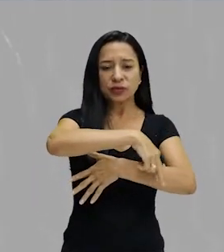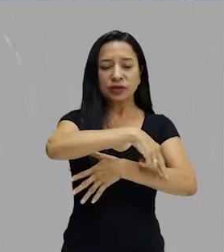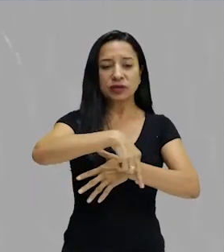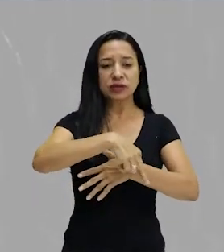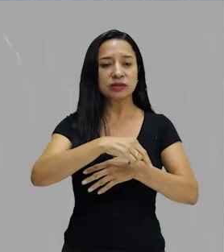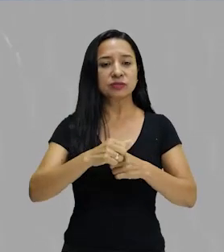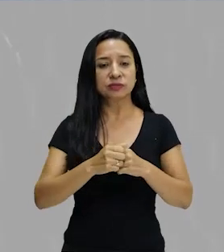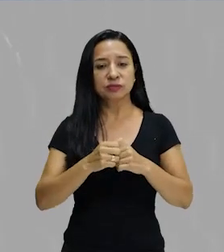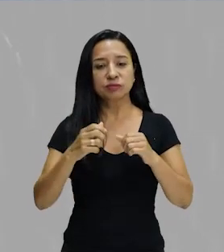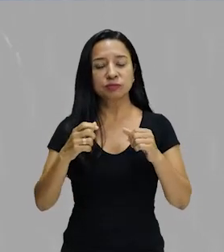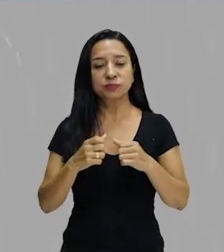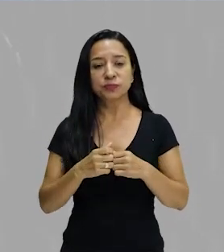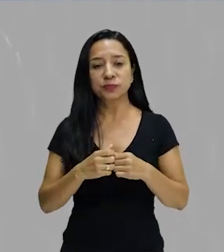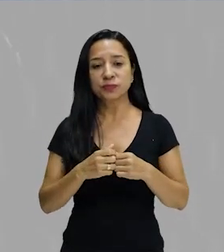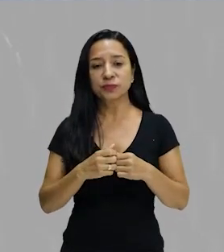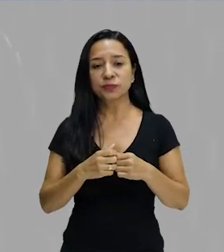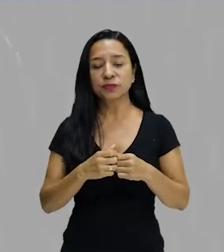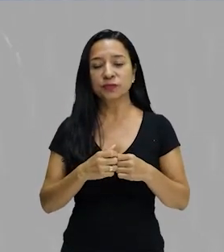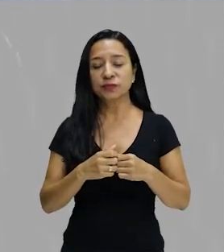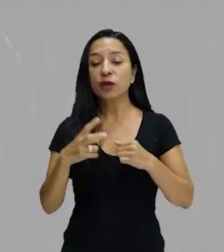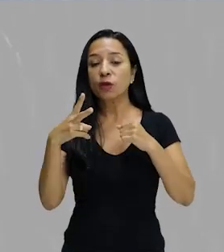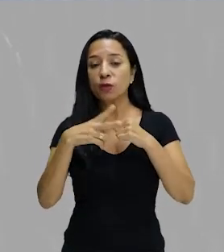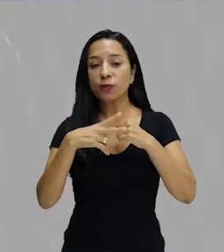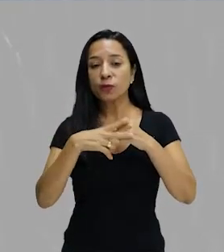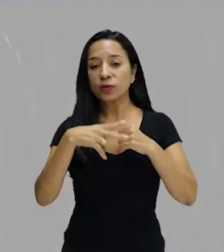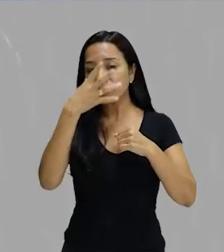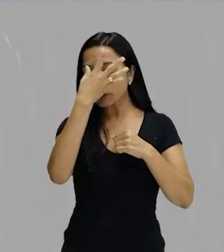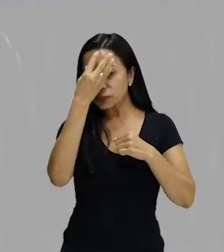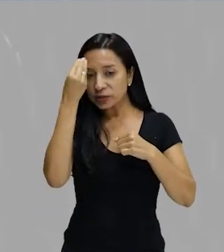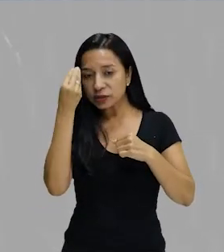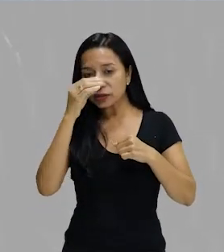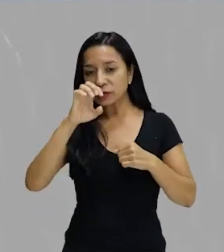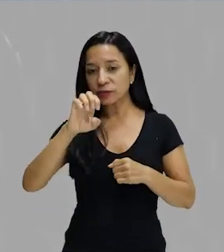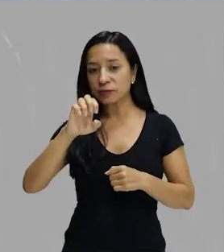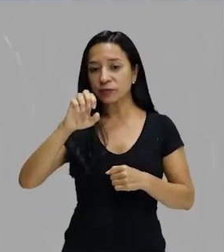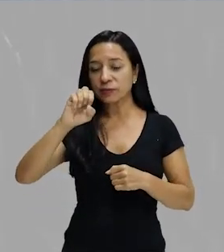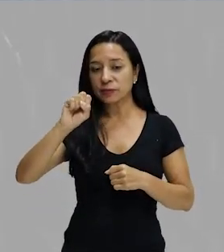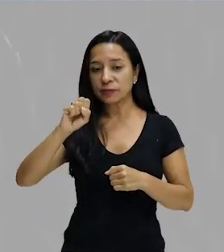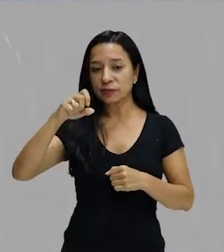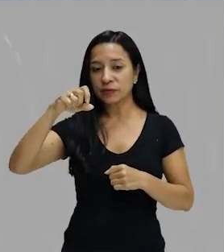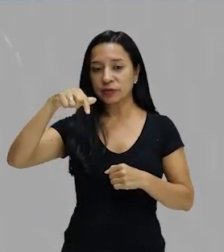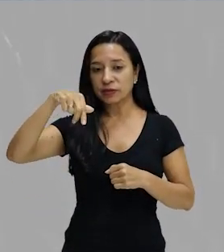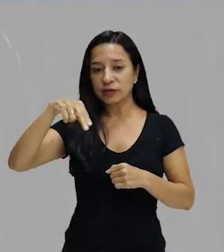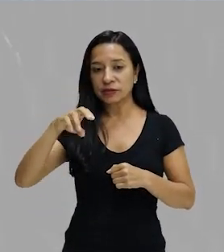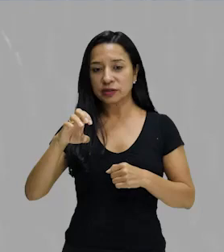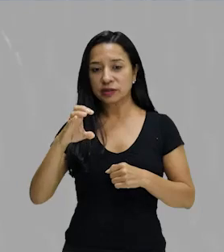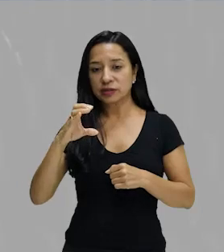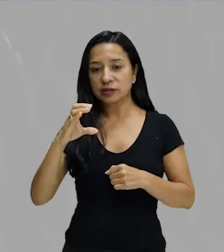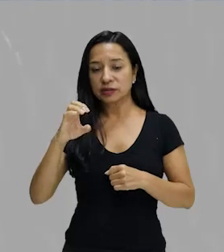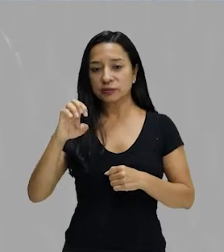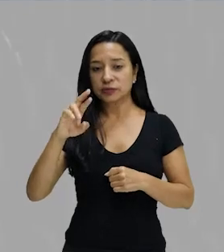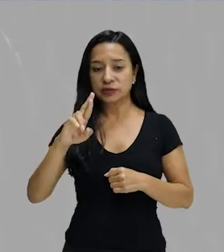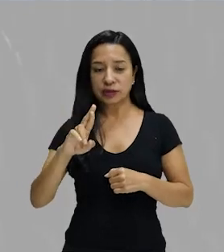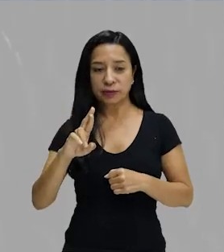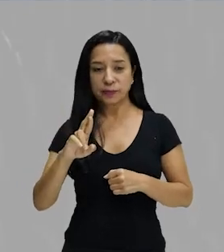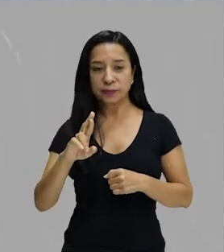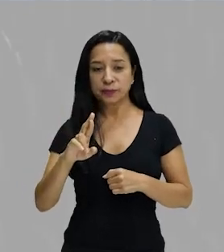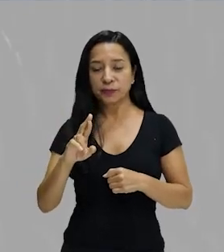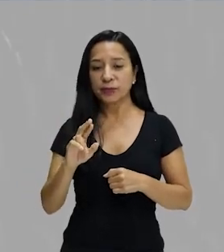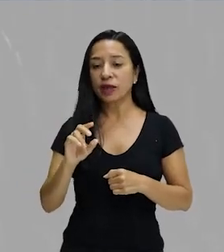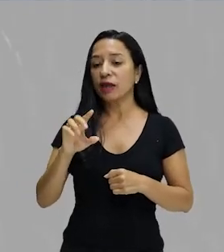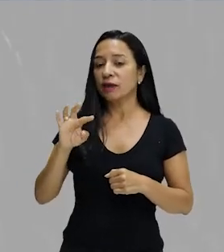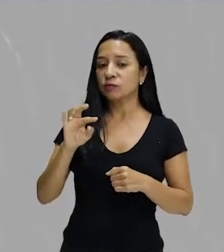verbo esquecer é um verbo normalmente transitivo direto e indireto. Porque quem esquece,